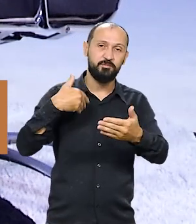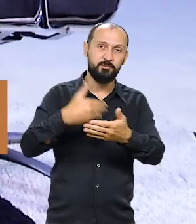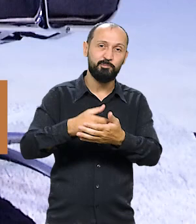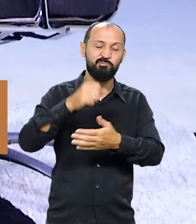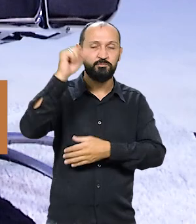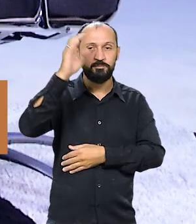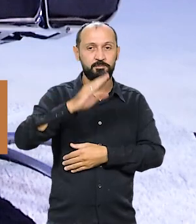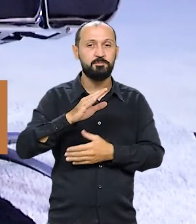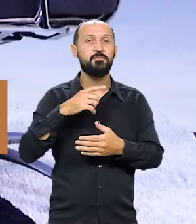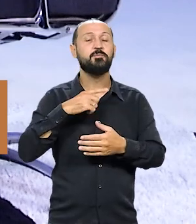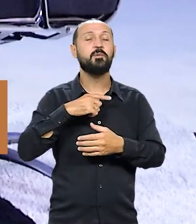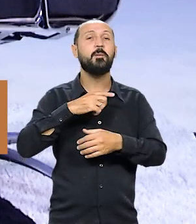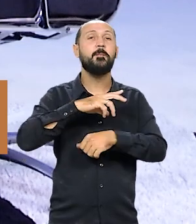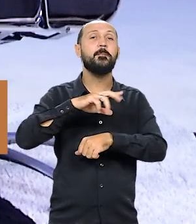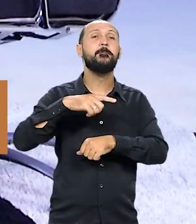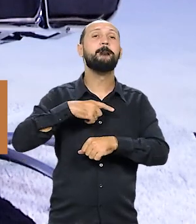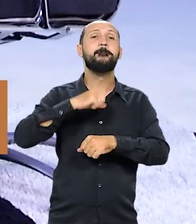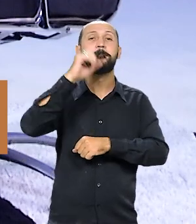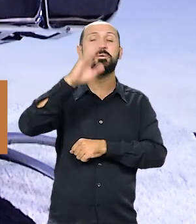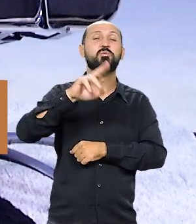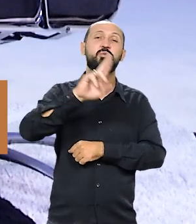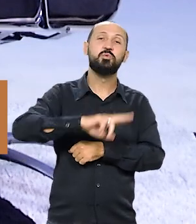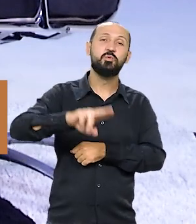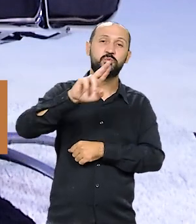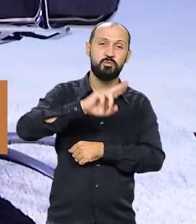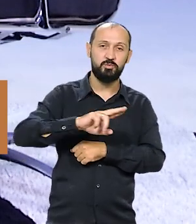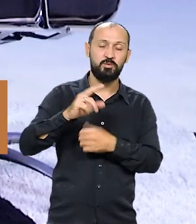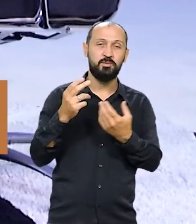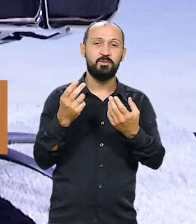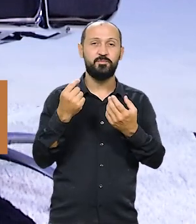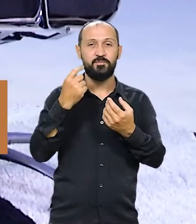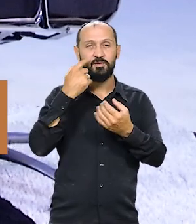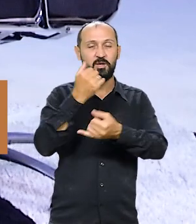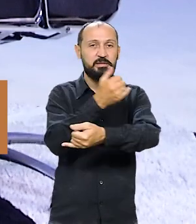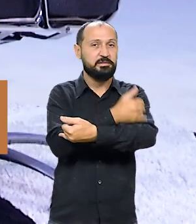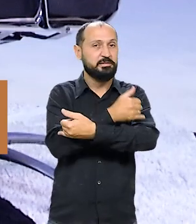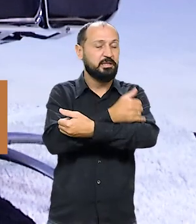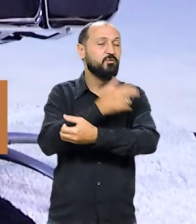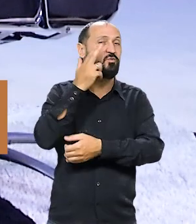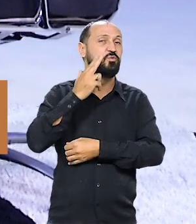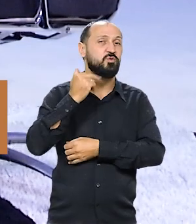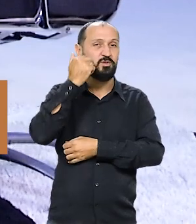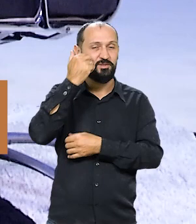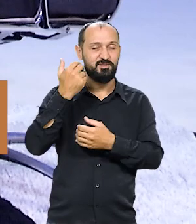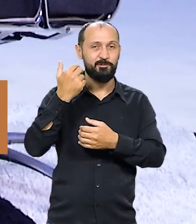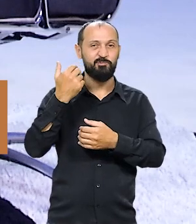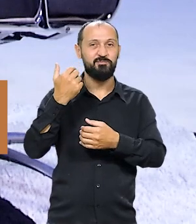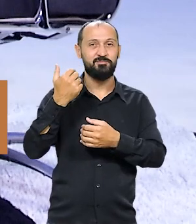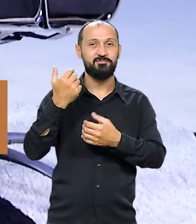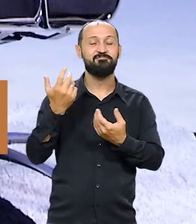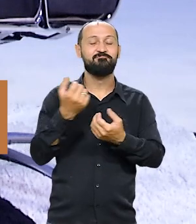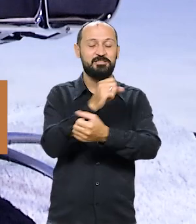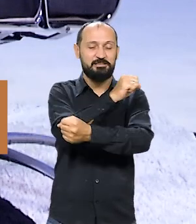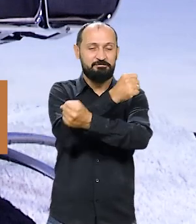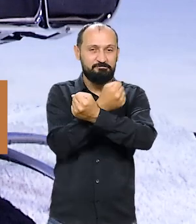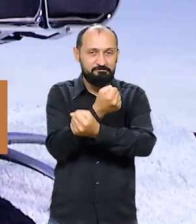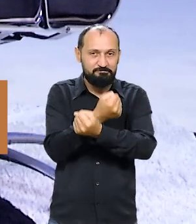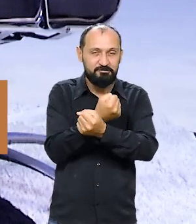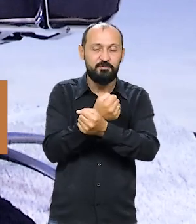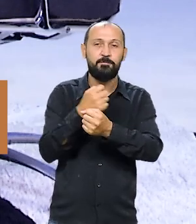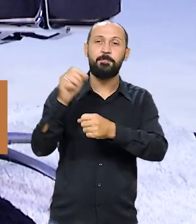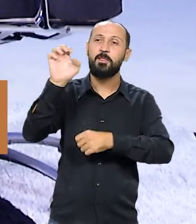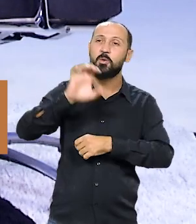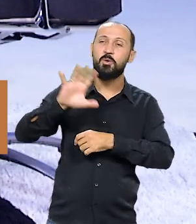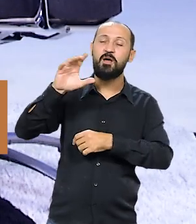que nós temos no Brasil. O Brasil foi o país que mais utilizou a mão escrava negra, não é? E